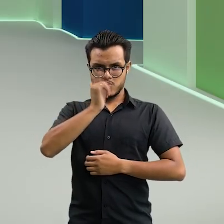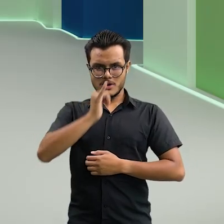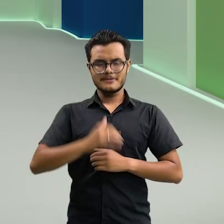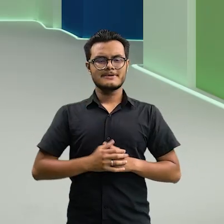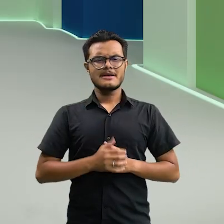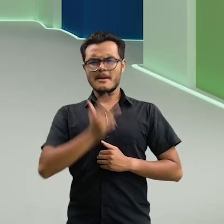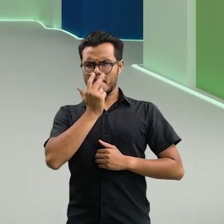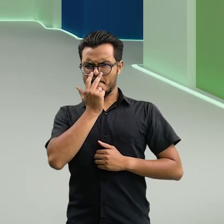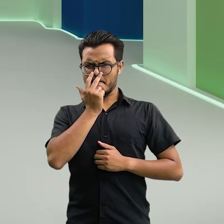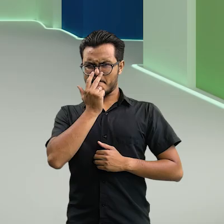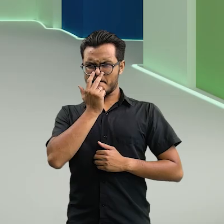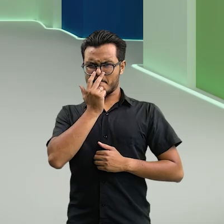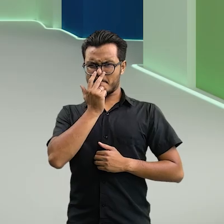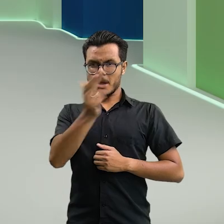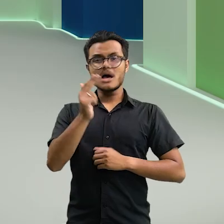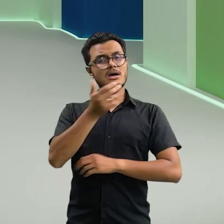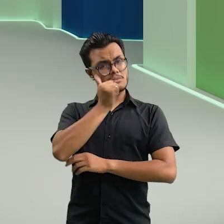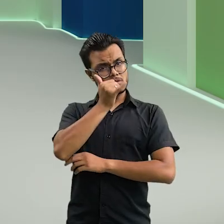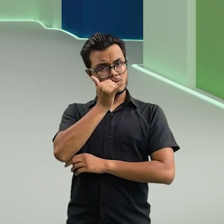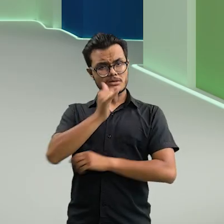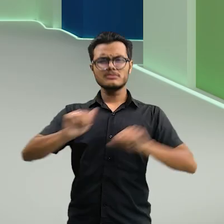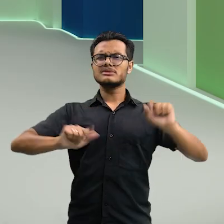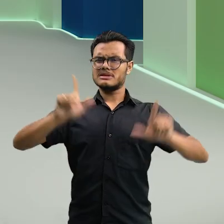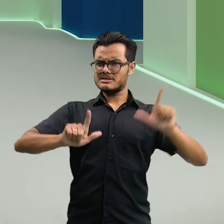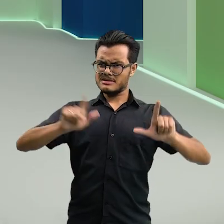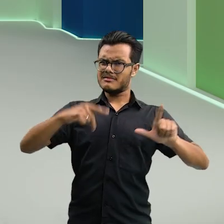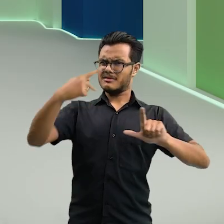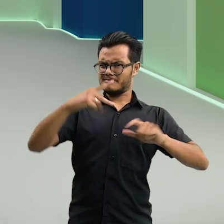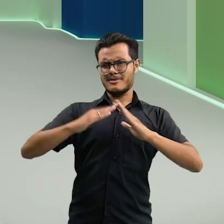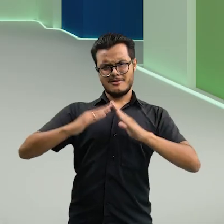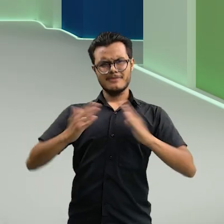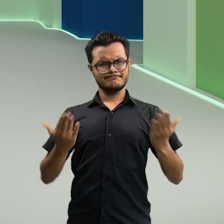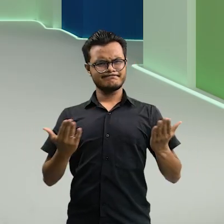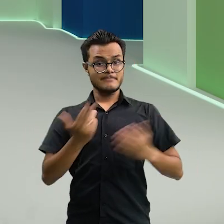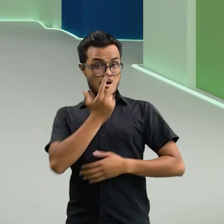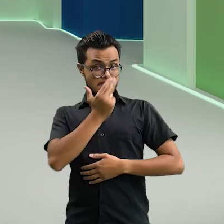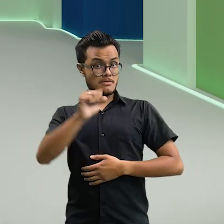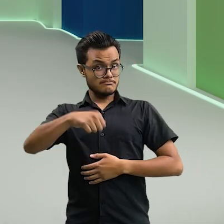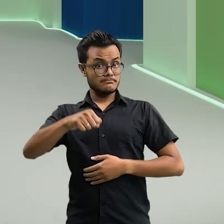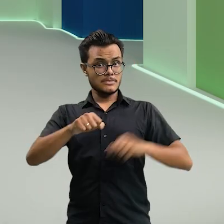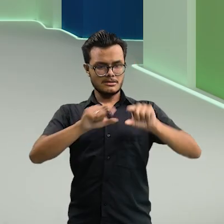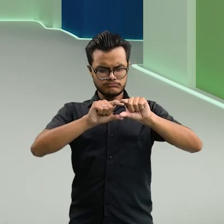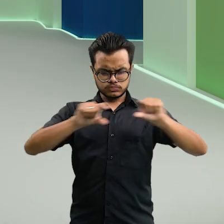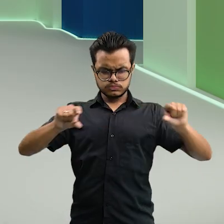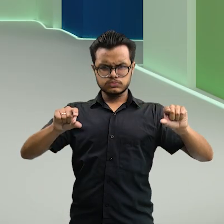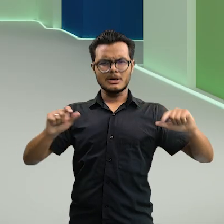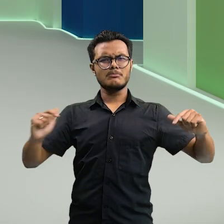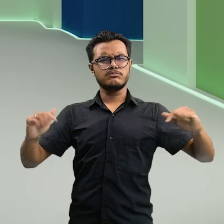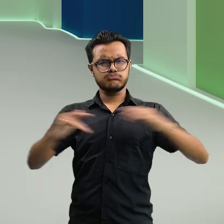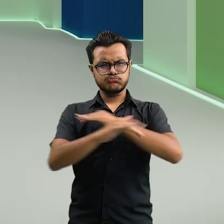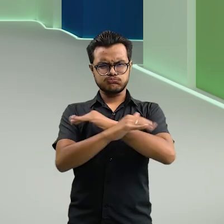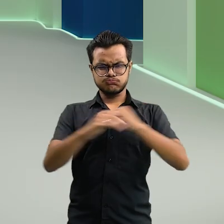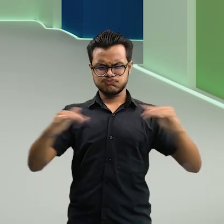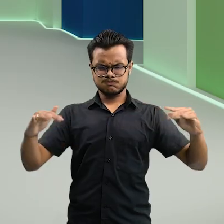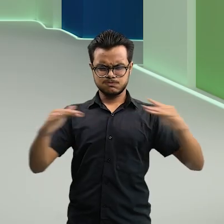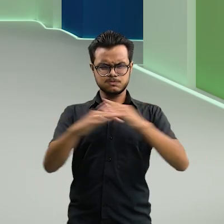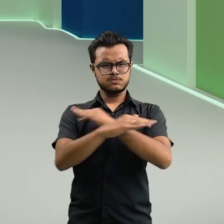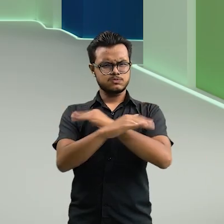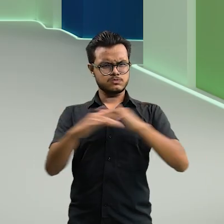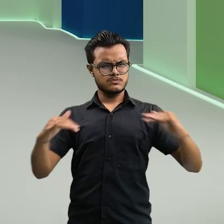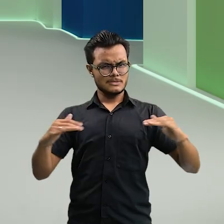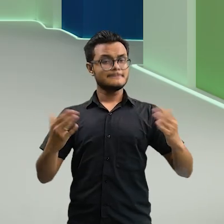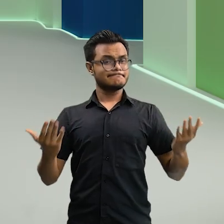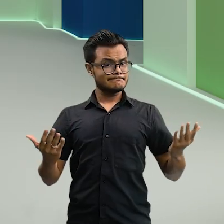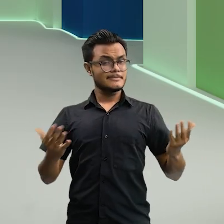fosse um fio aqui, ó, da televisão da tua casa. Como se fosse o fio aí, né, da geladeira da tua casa.